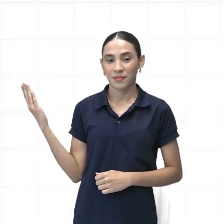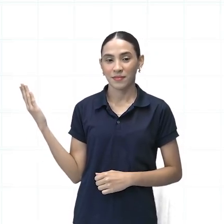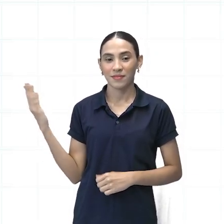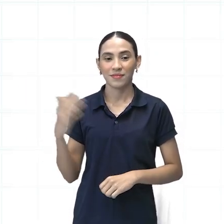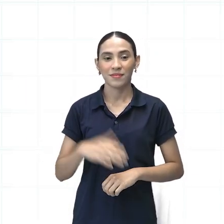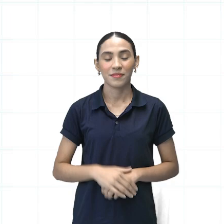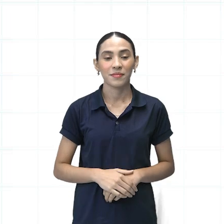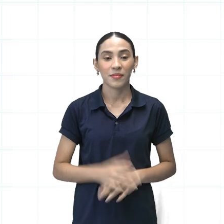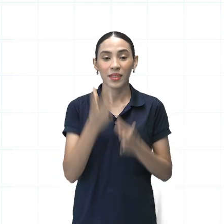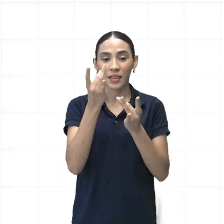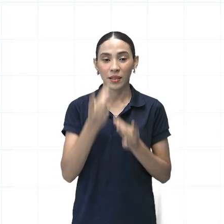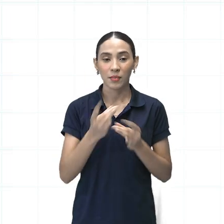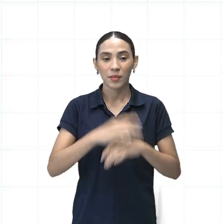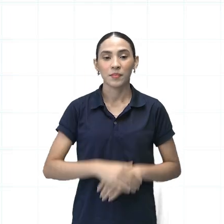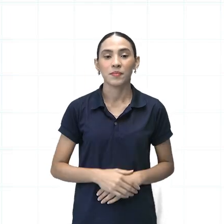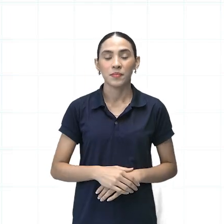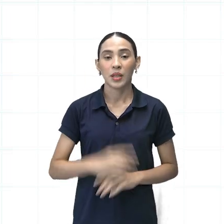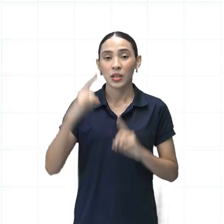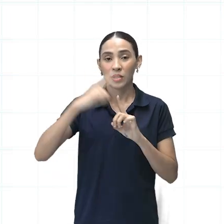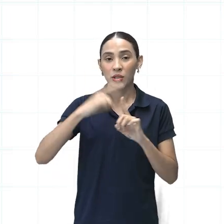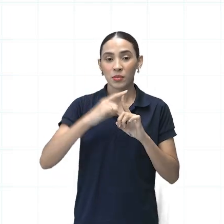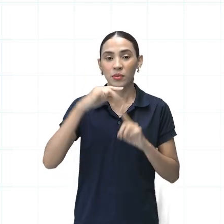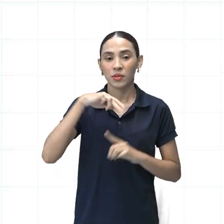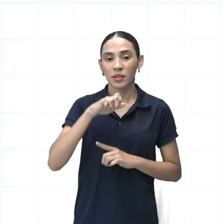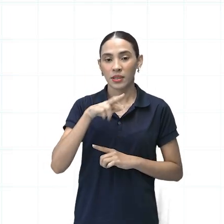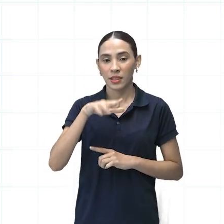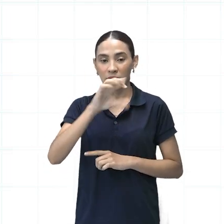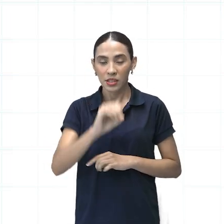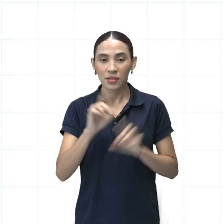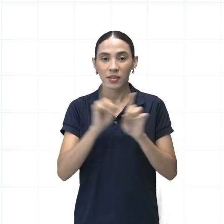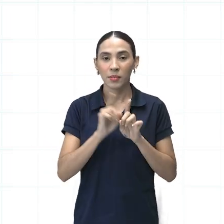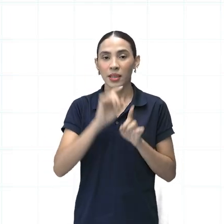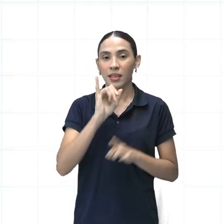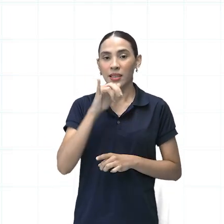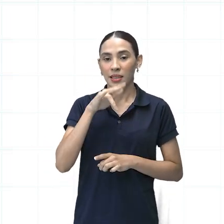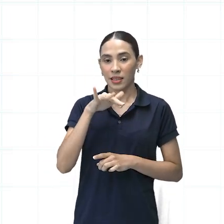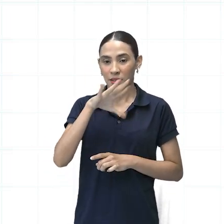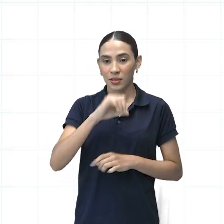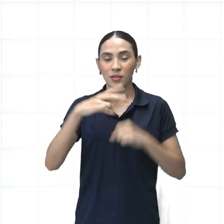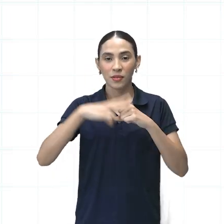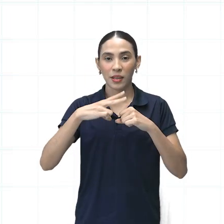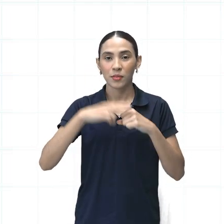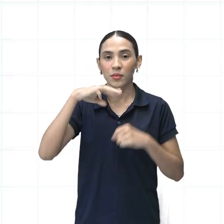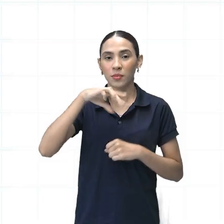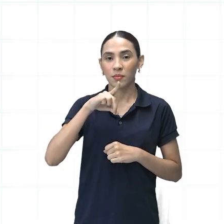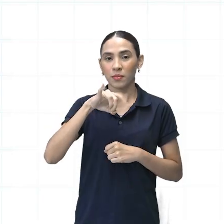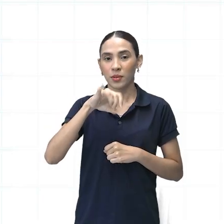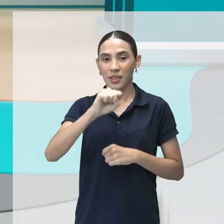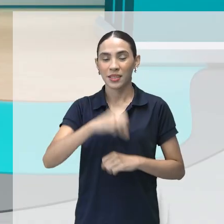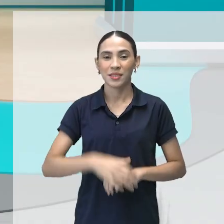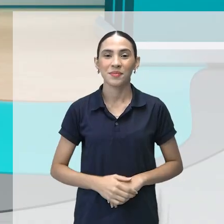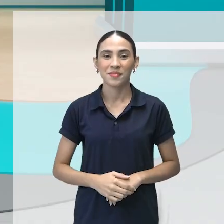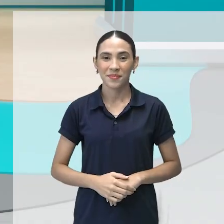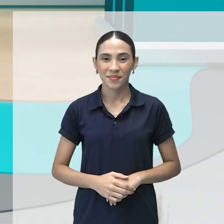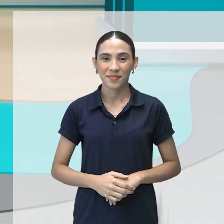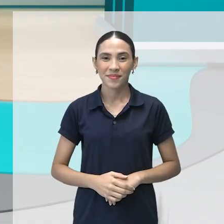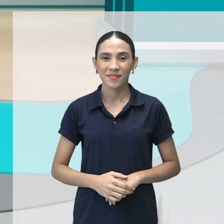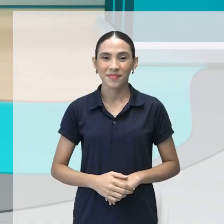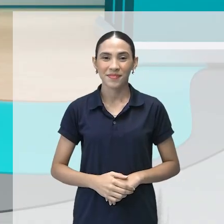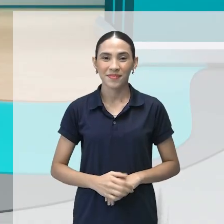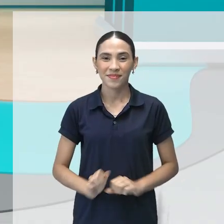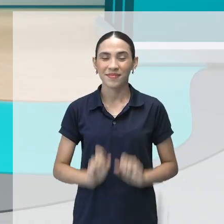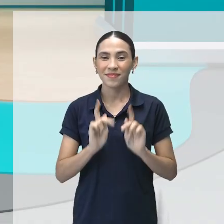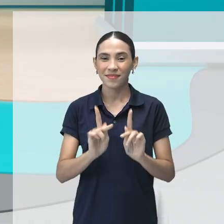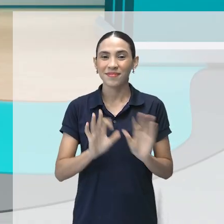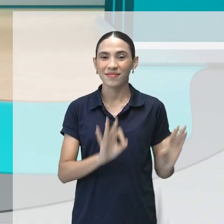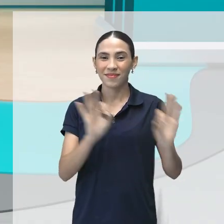e might. Detalhamento, formas negativas e interrogativas dos verbos modais.